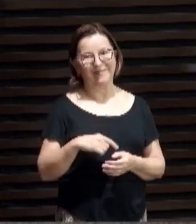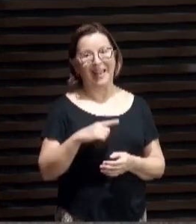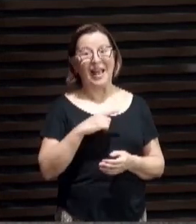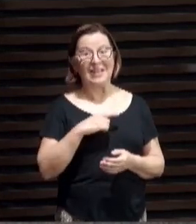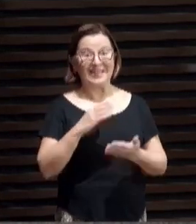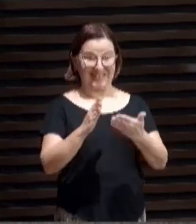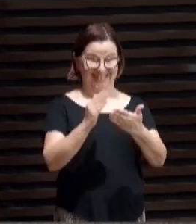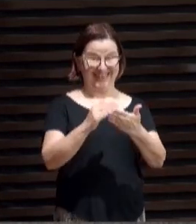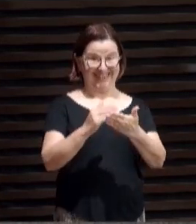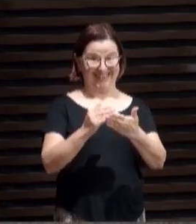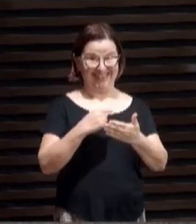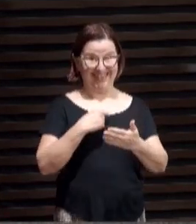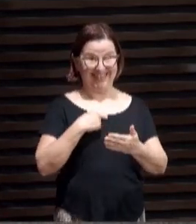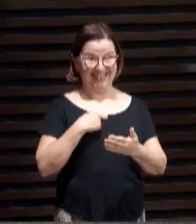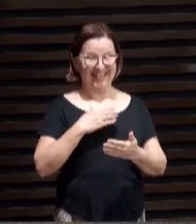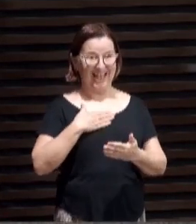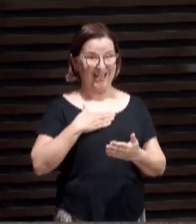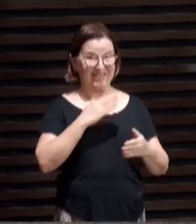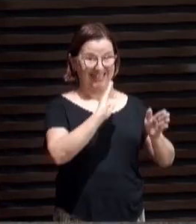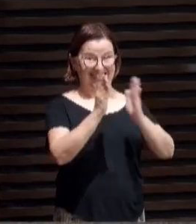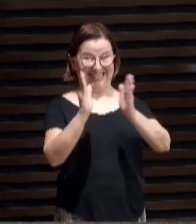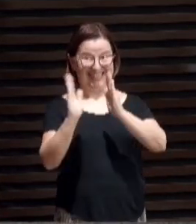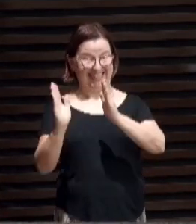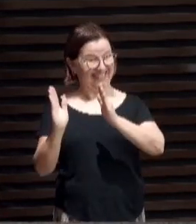A minha biblioteca hoje está aí